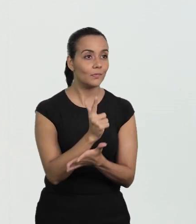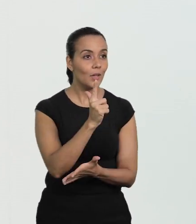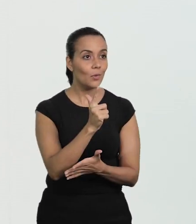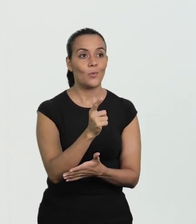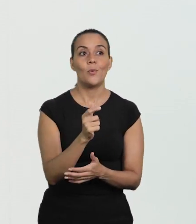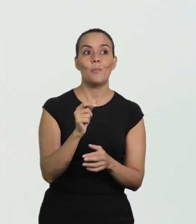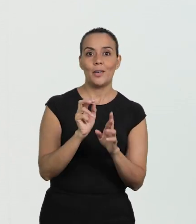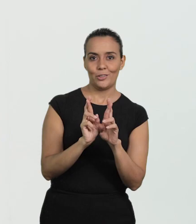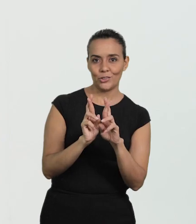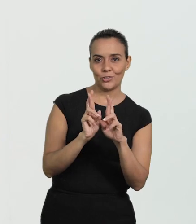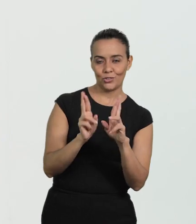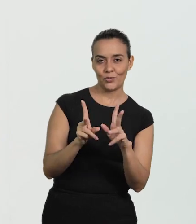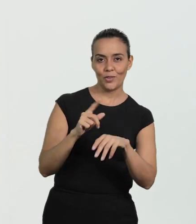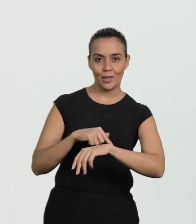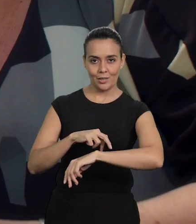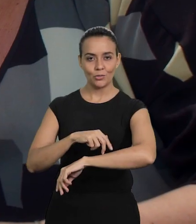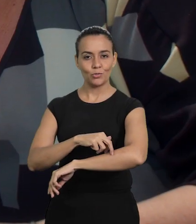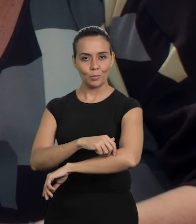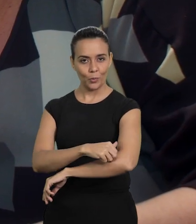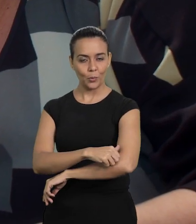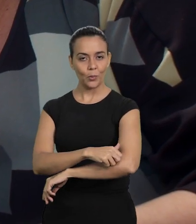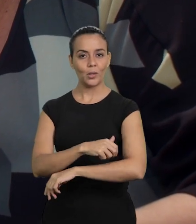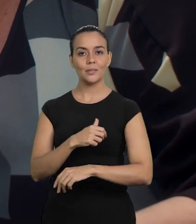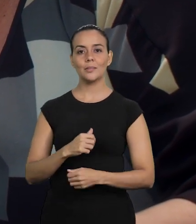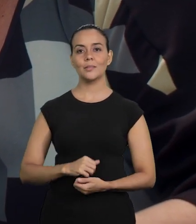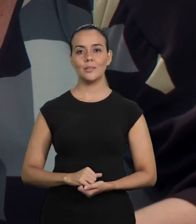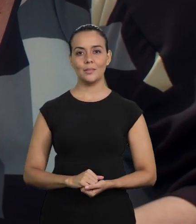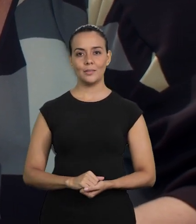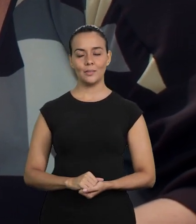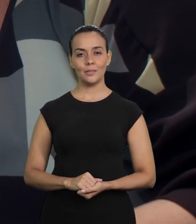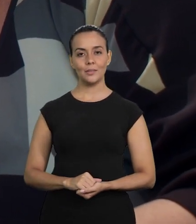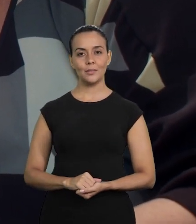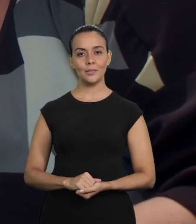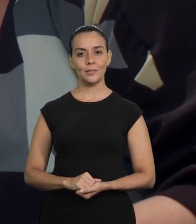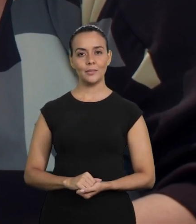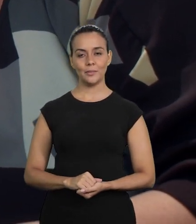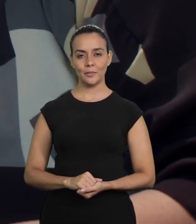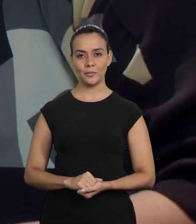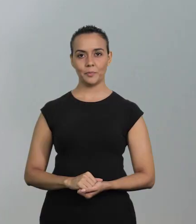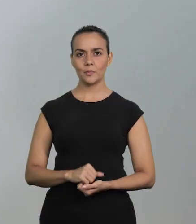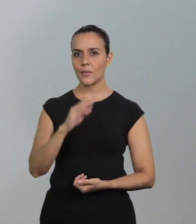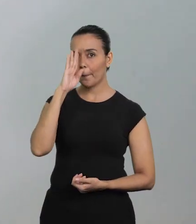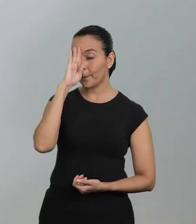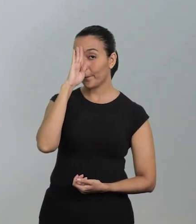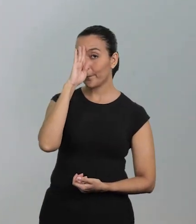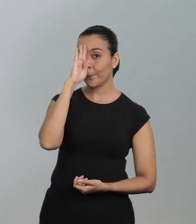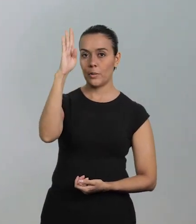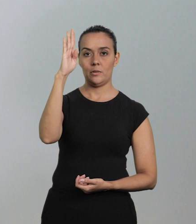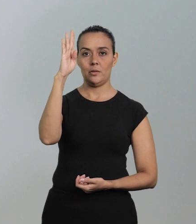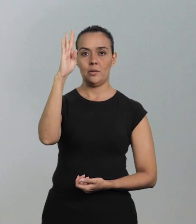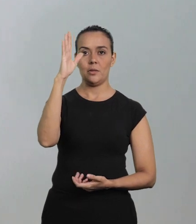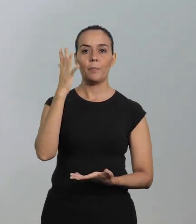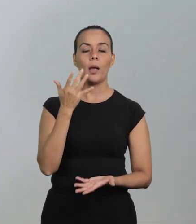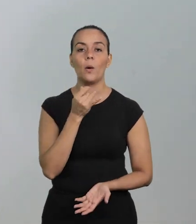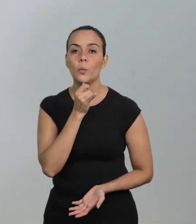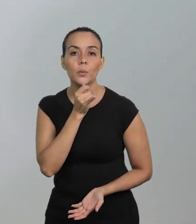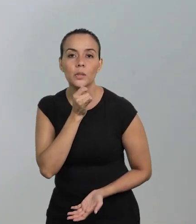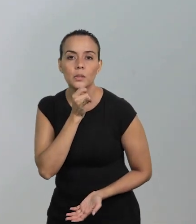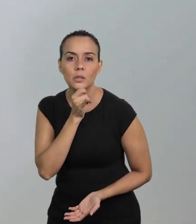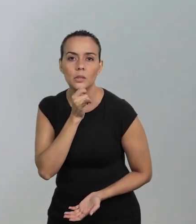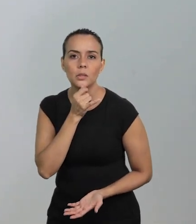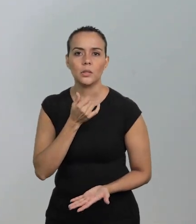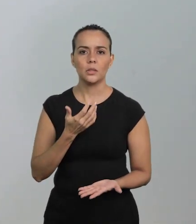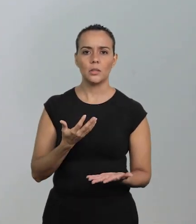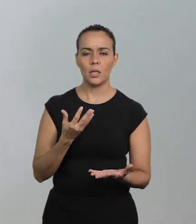mais sustentável e mais generativa. É fundamental que deixemos de operar na lógica de silenciamentos